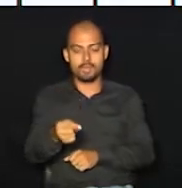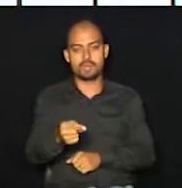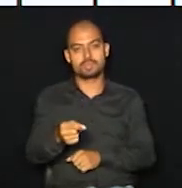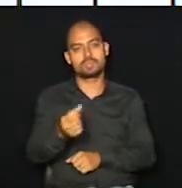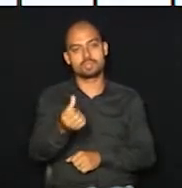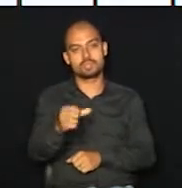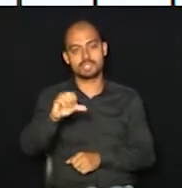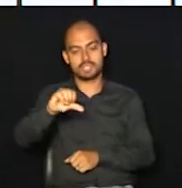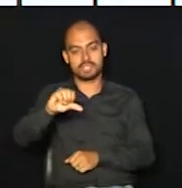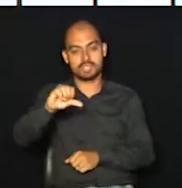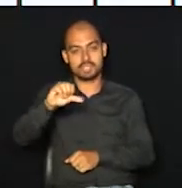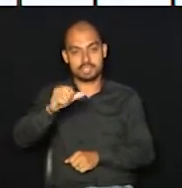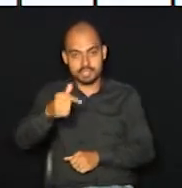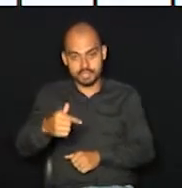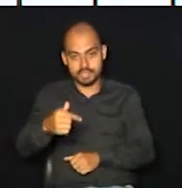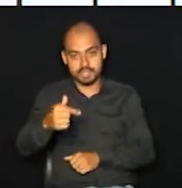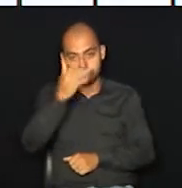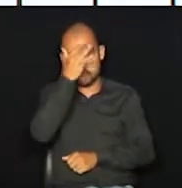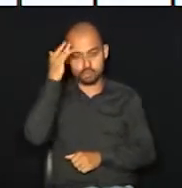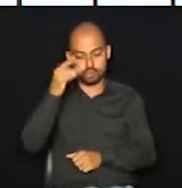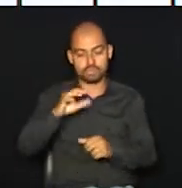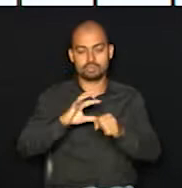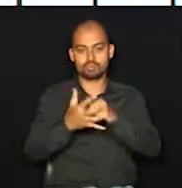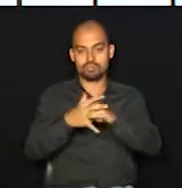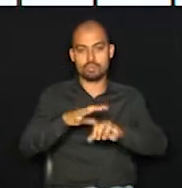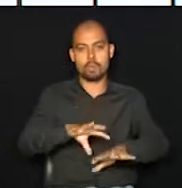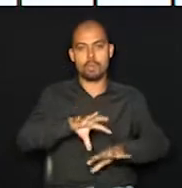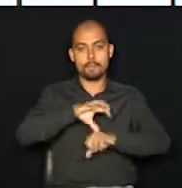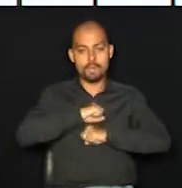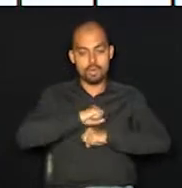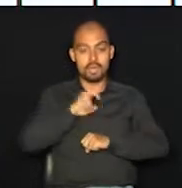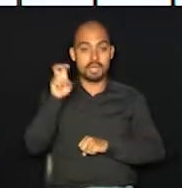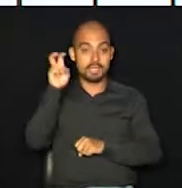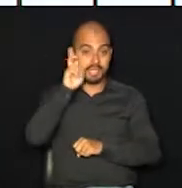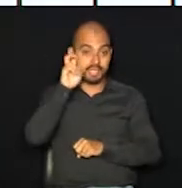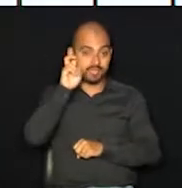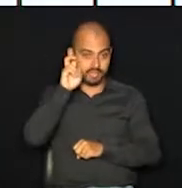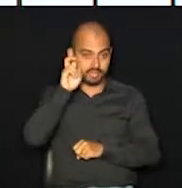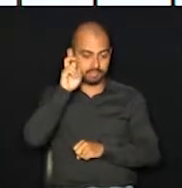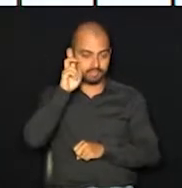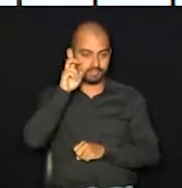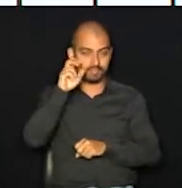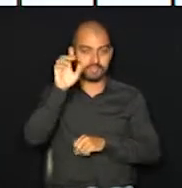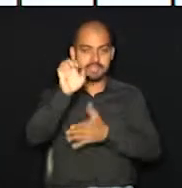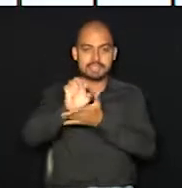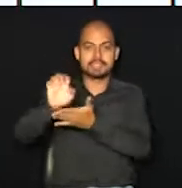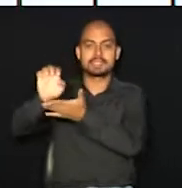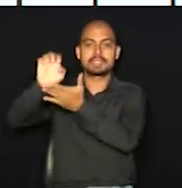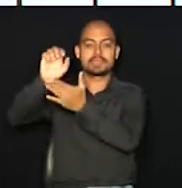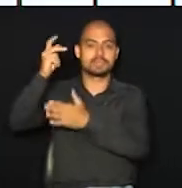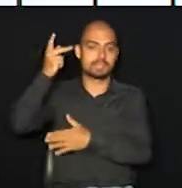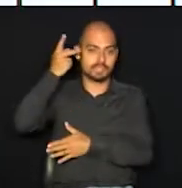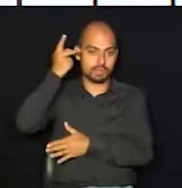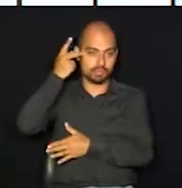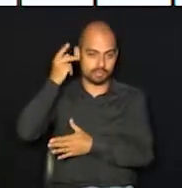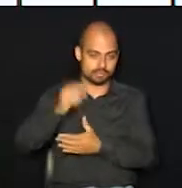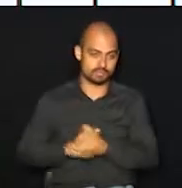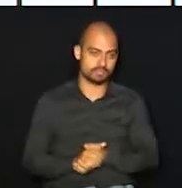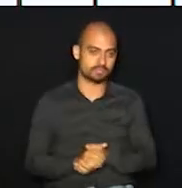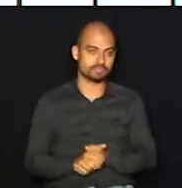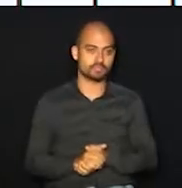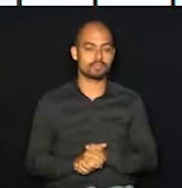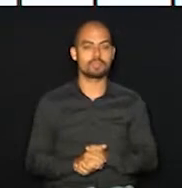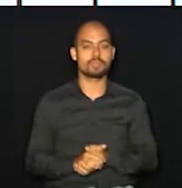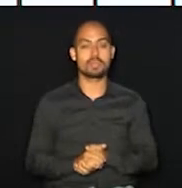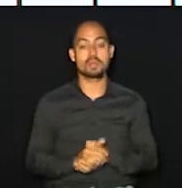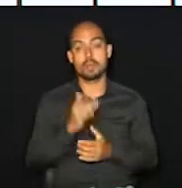5.981.767 casos aqui no Brasil. É até essa quinta-feira, dia 19, no estado de São Paulo, mas daqui a pouco eu explico que os dados são diferentes.